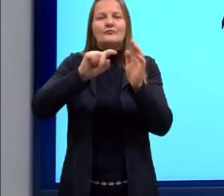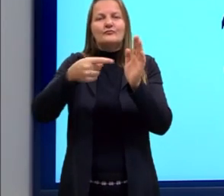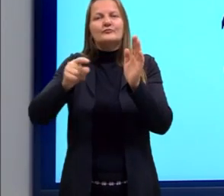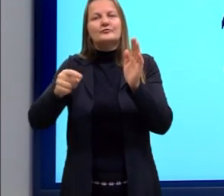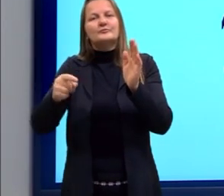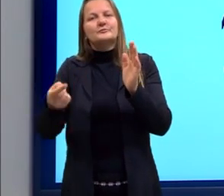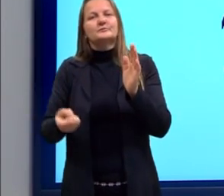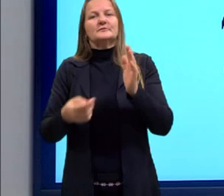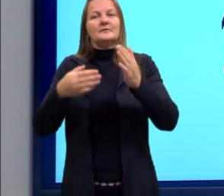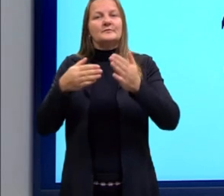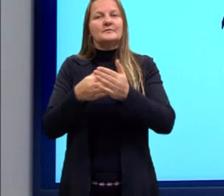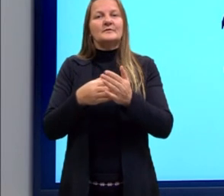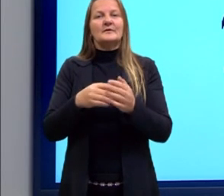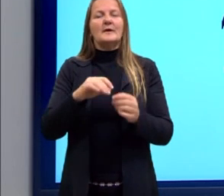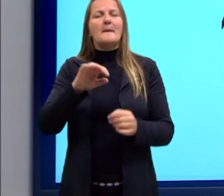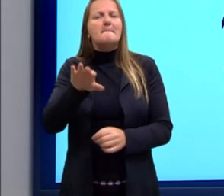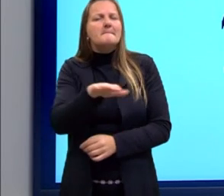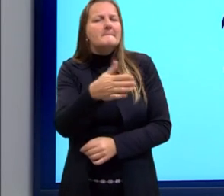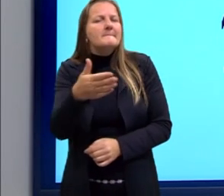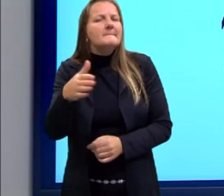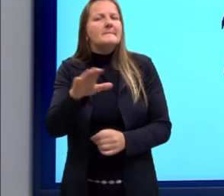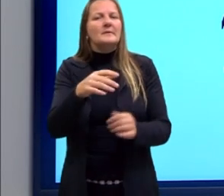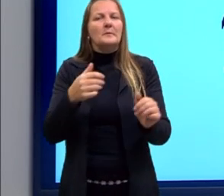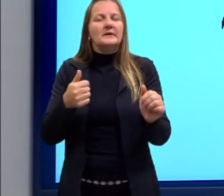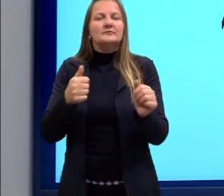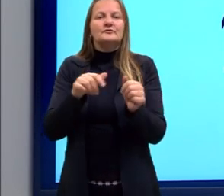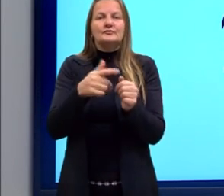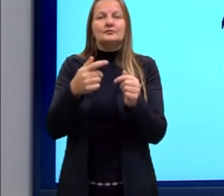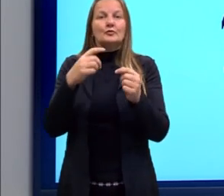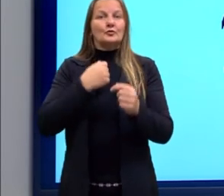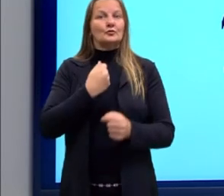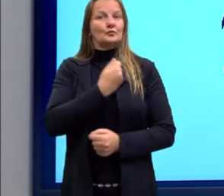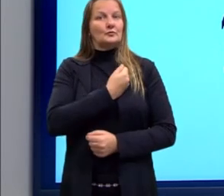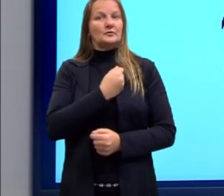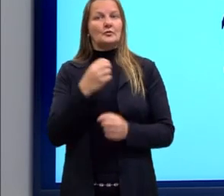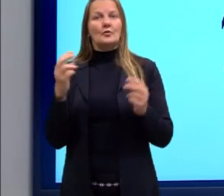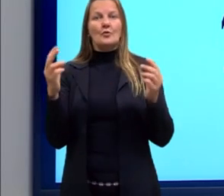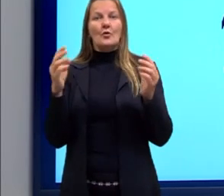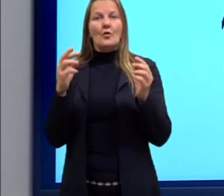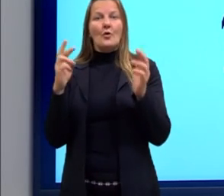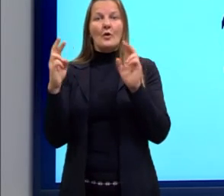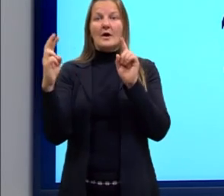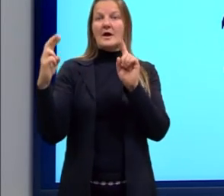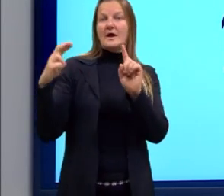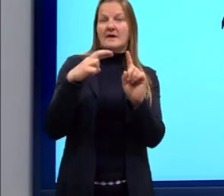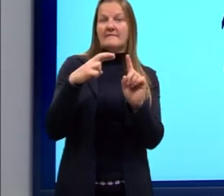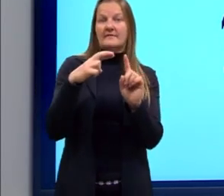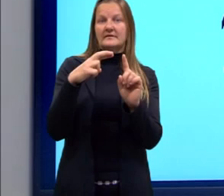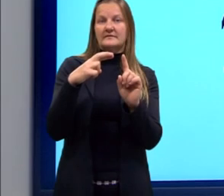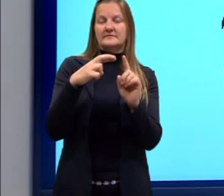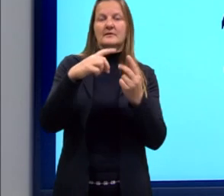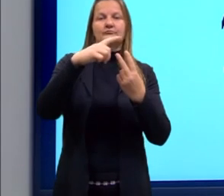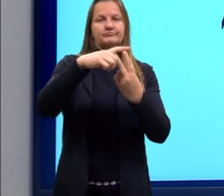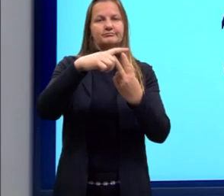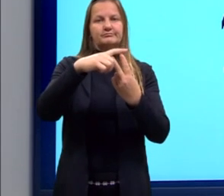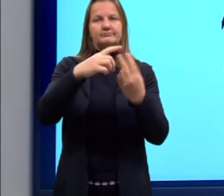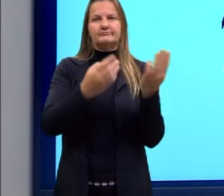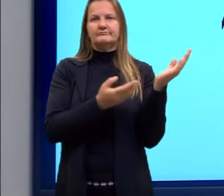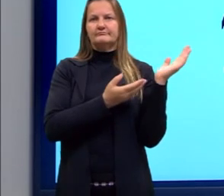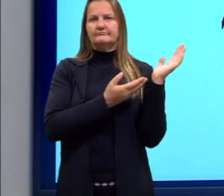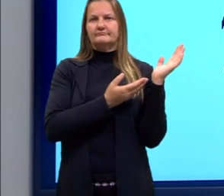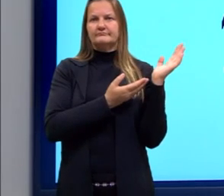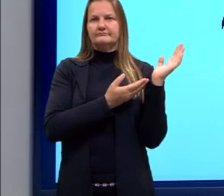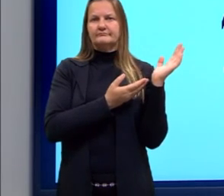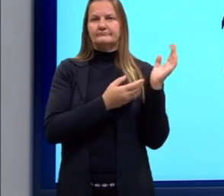foi definido então né aproximação do valor numérico do PPI definido ali então também